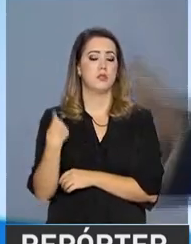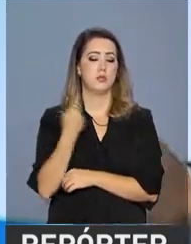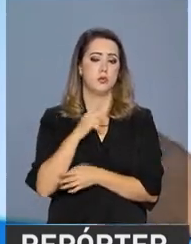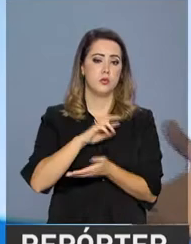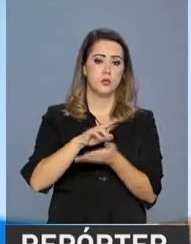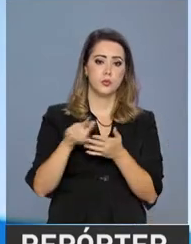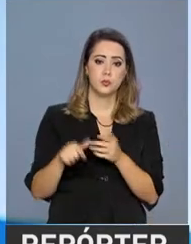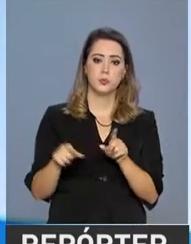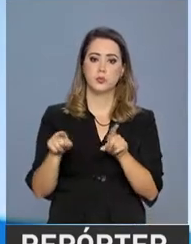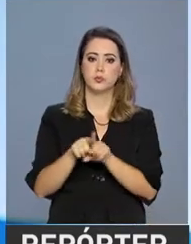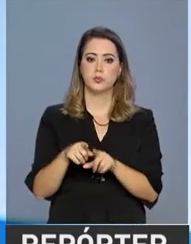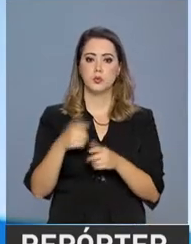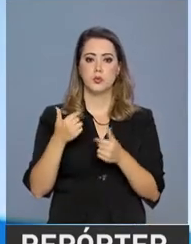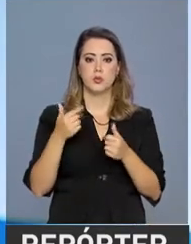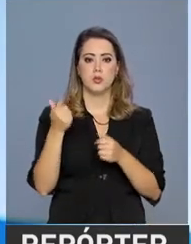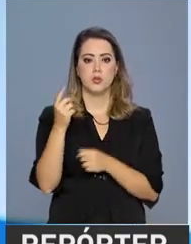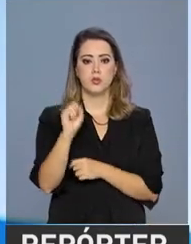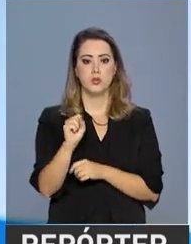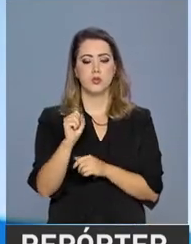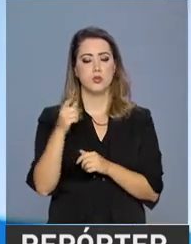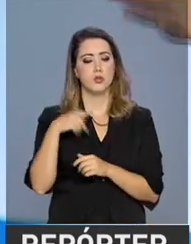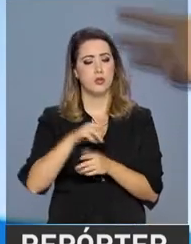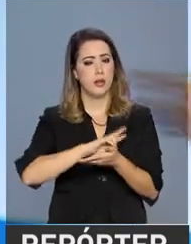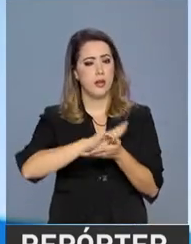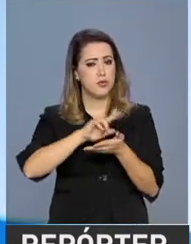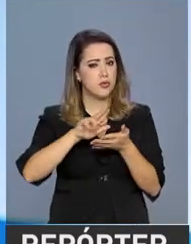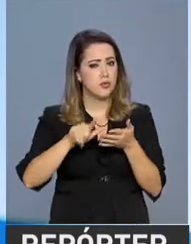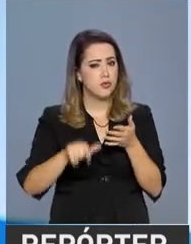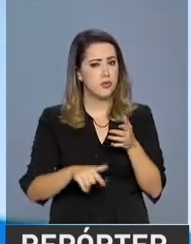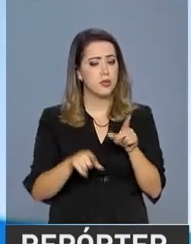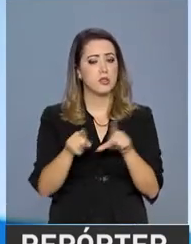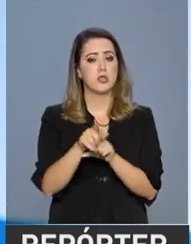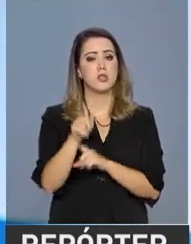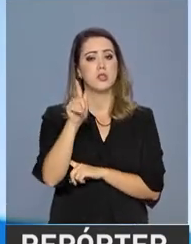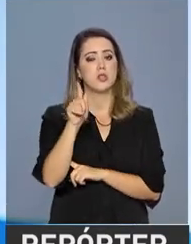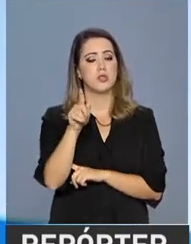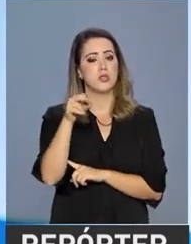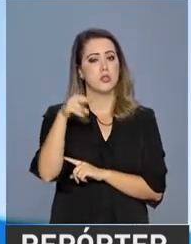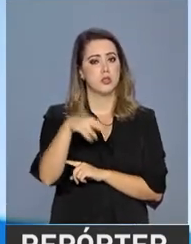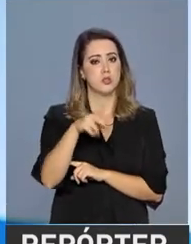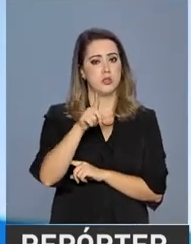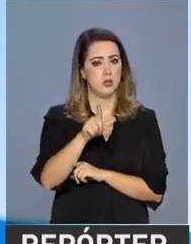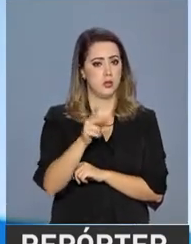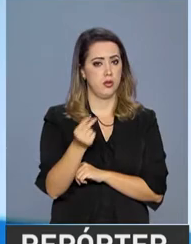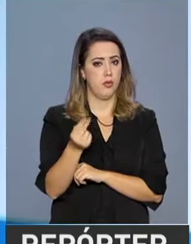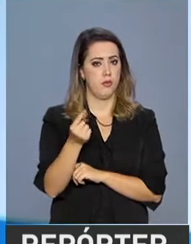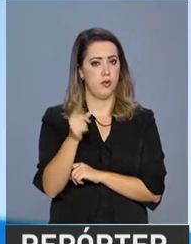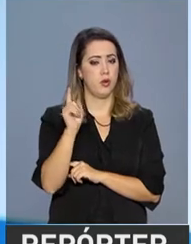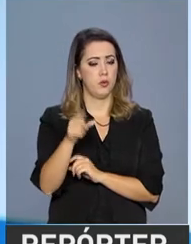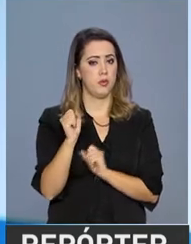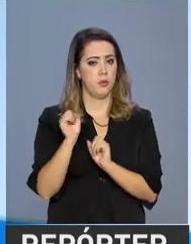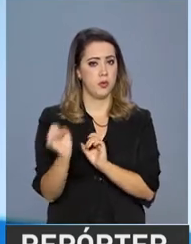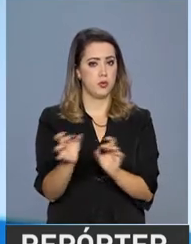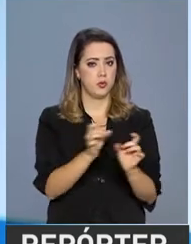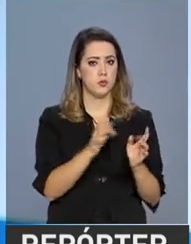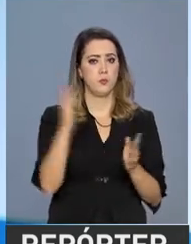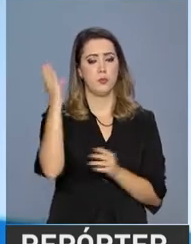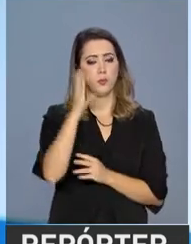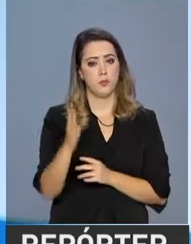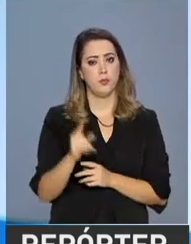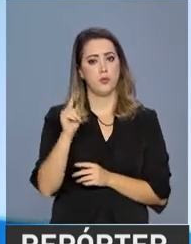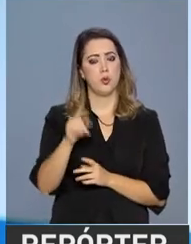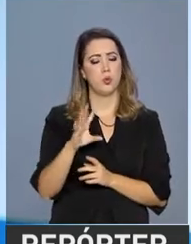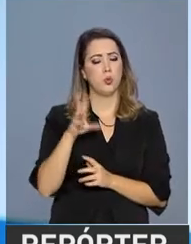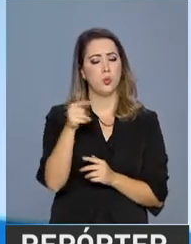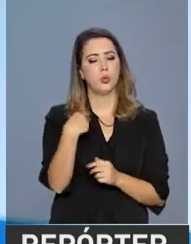nacional de gás do pré-sal de gnl a preços competitivos como já acontece no mercado internacional essa riqueza